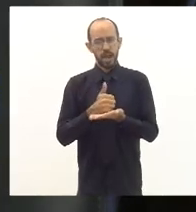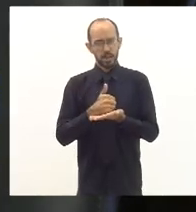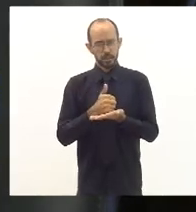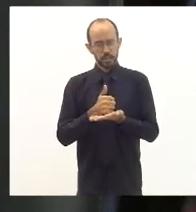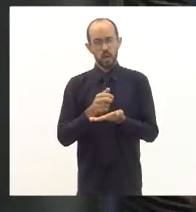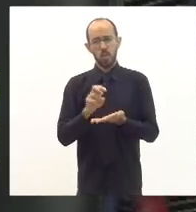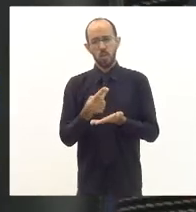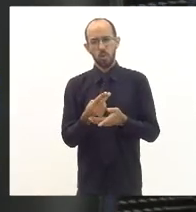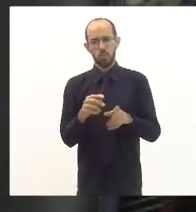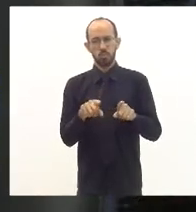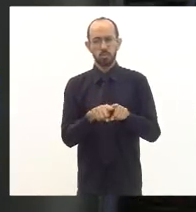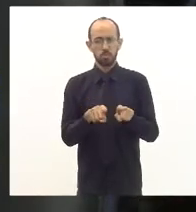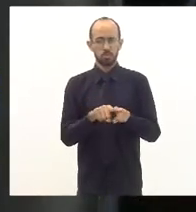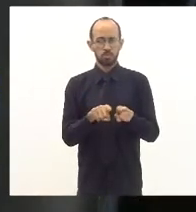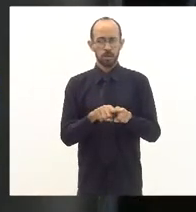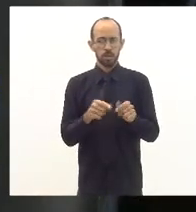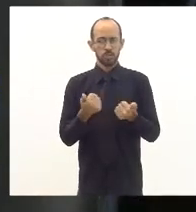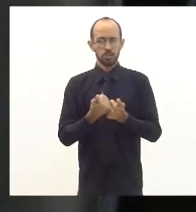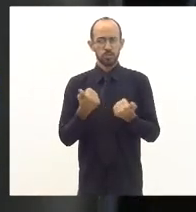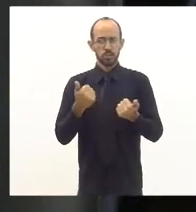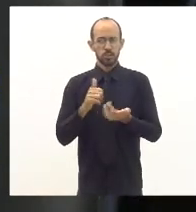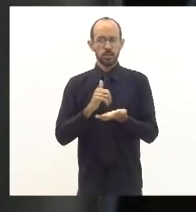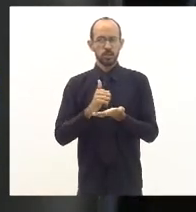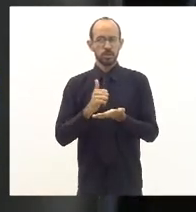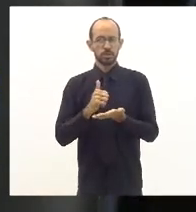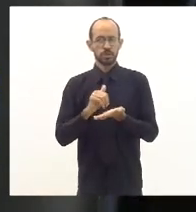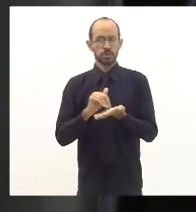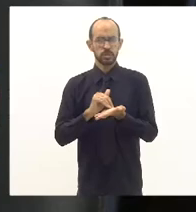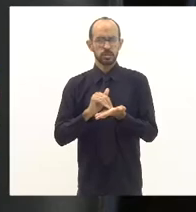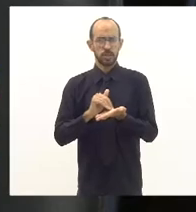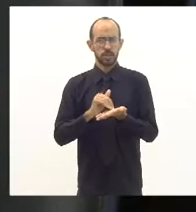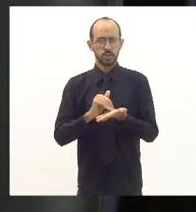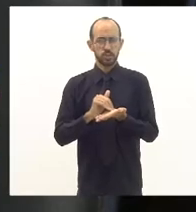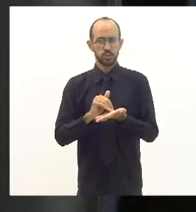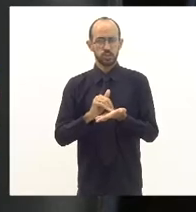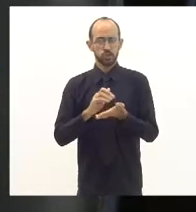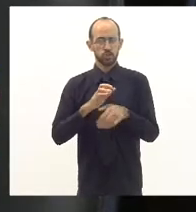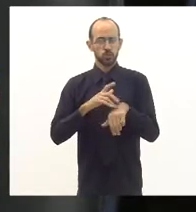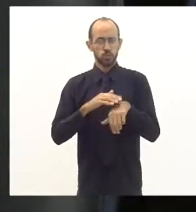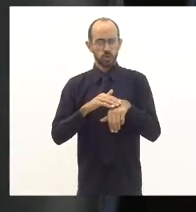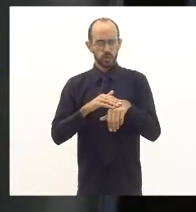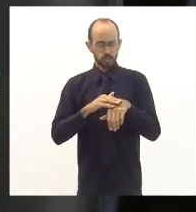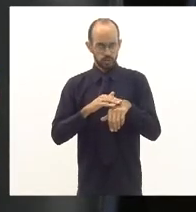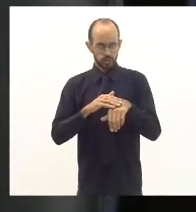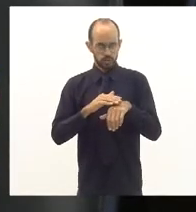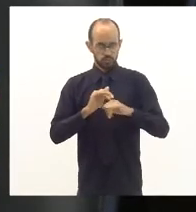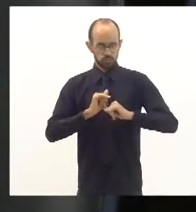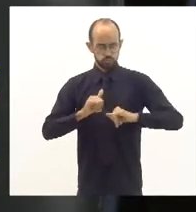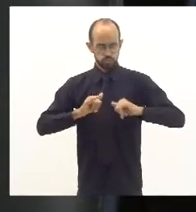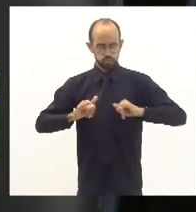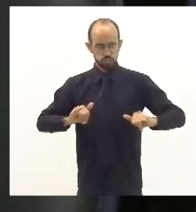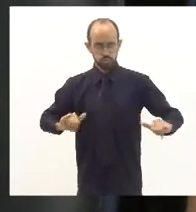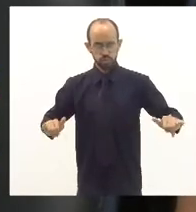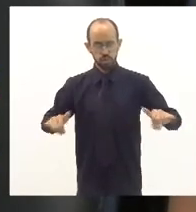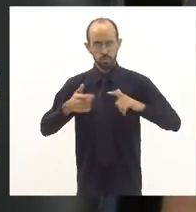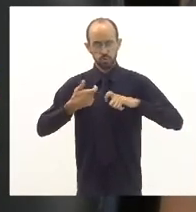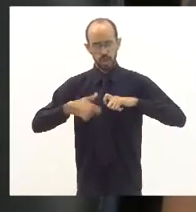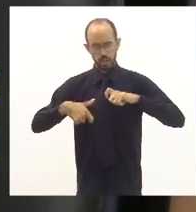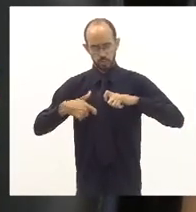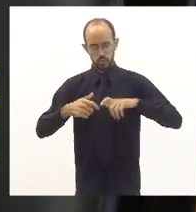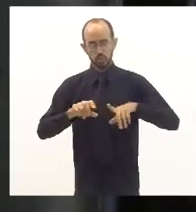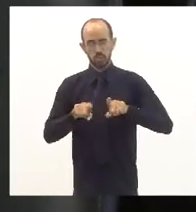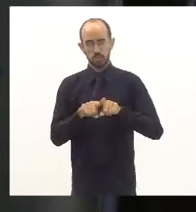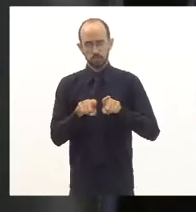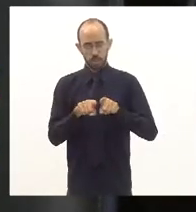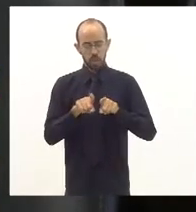ou a que acompanha a situação de doenças transmissíveis. Acho que são agendas importantes que a gente